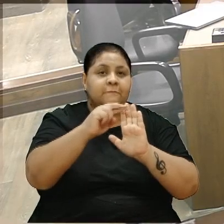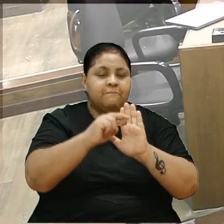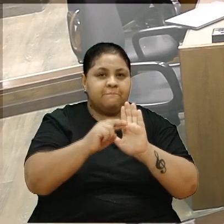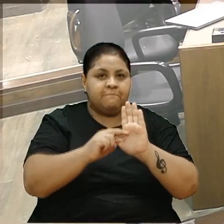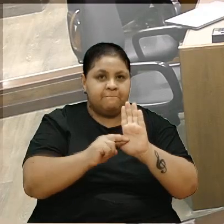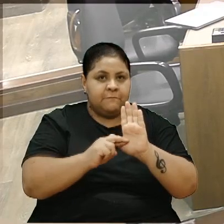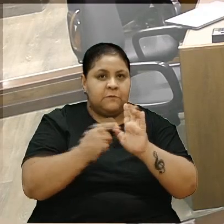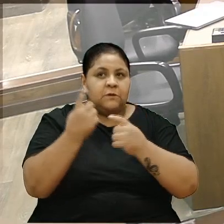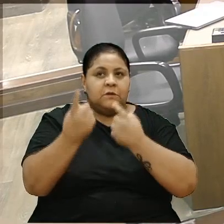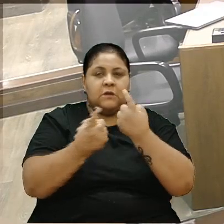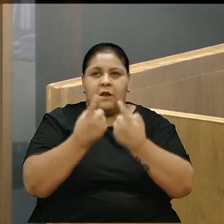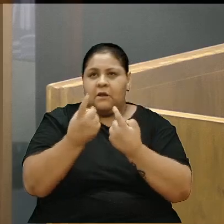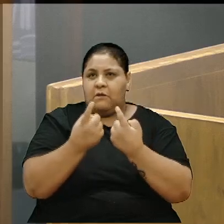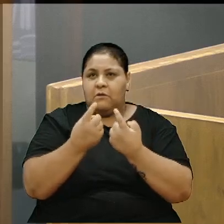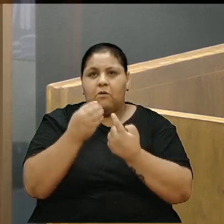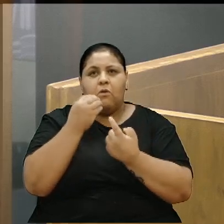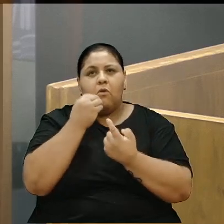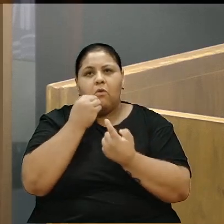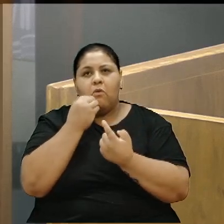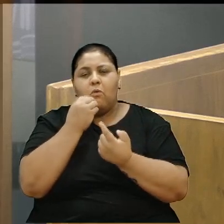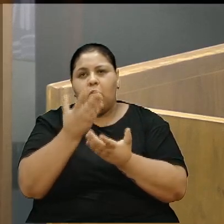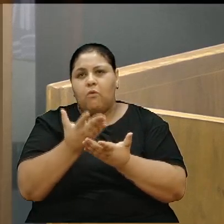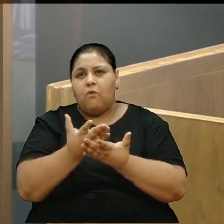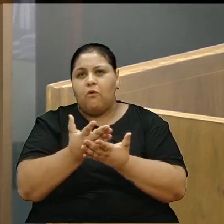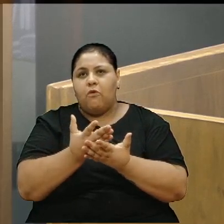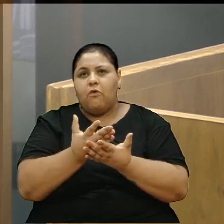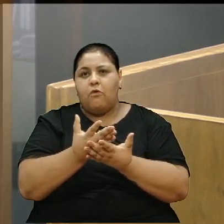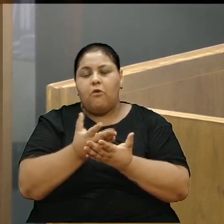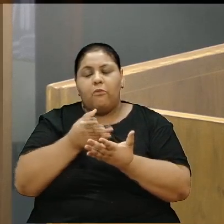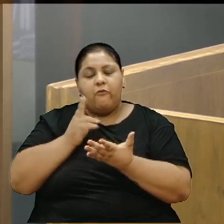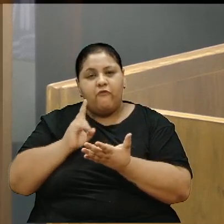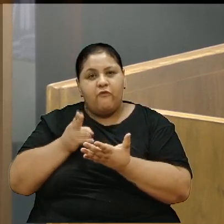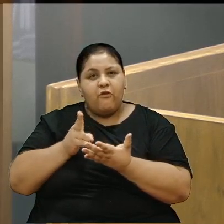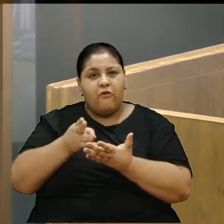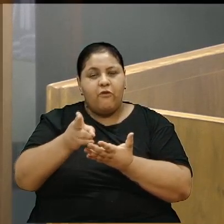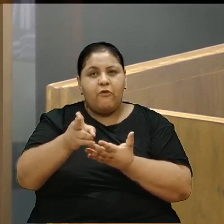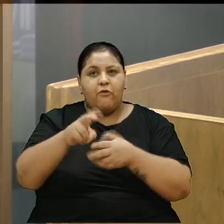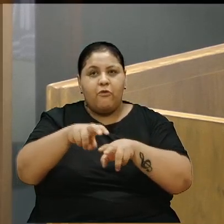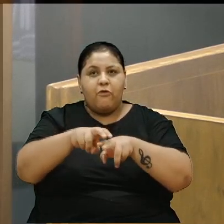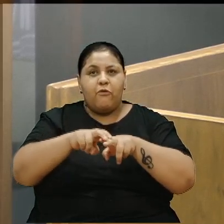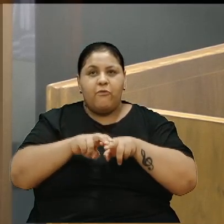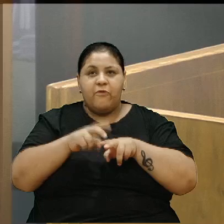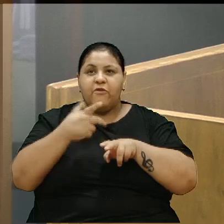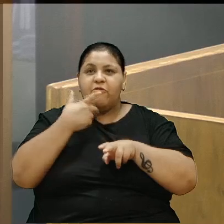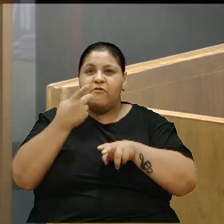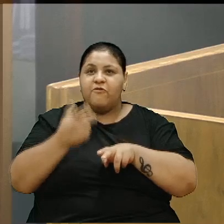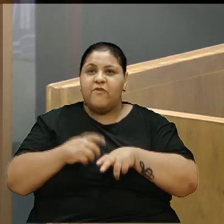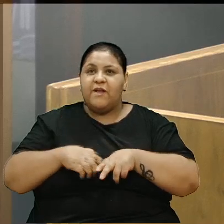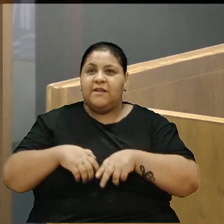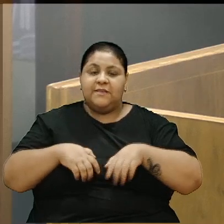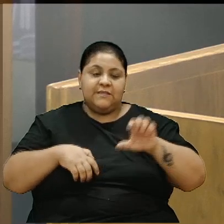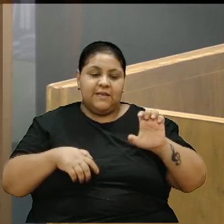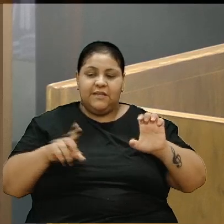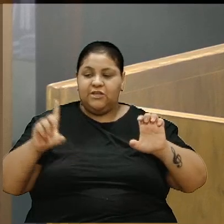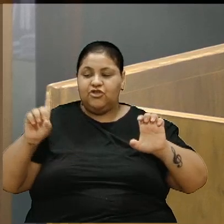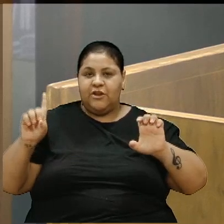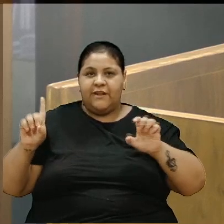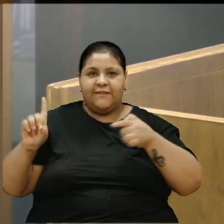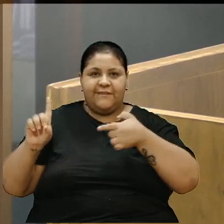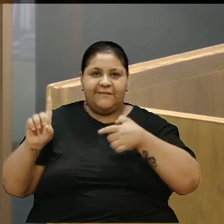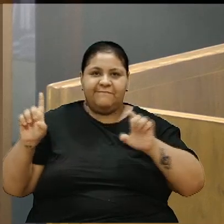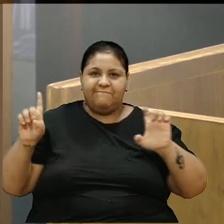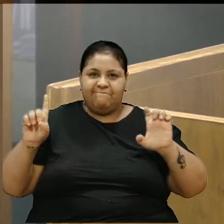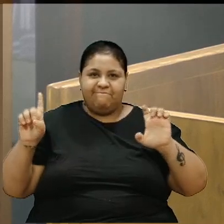coisas que, óbvio, que o que te dá é a constância. Por isso que, às vezes, esquerda e direita nos dá a cadência, né, vereador Capitão